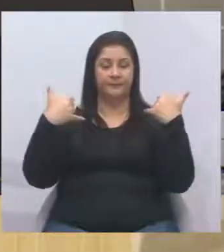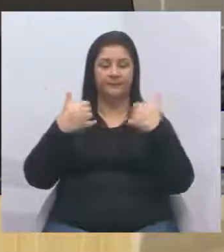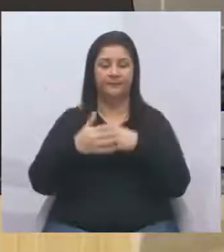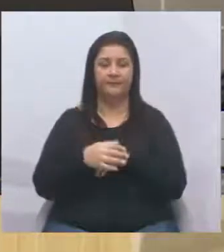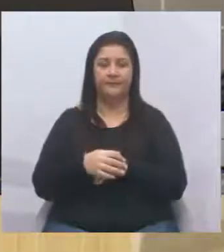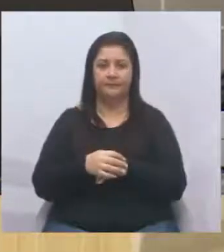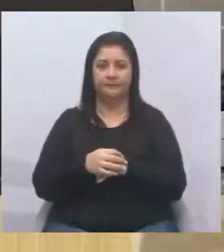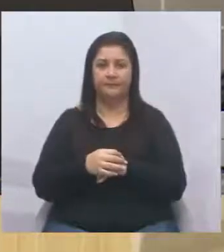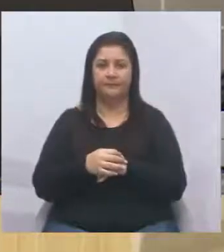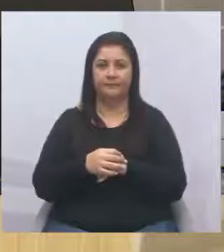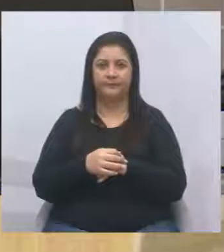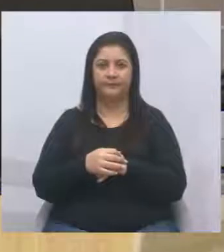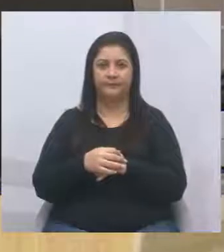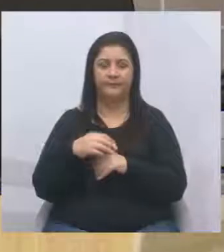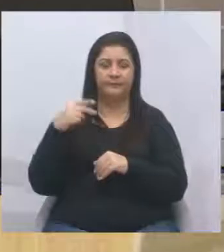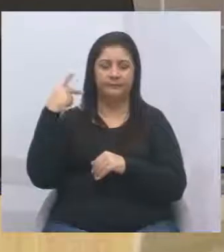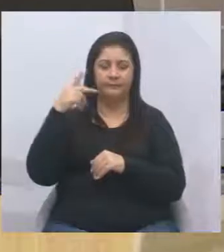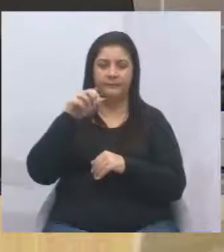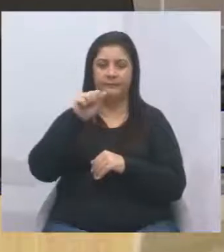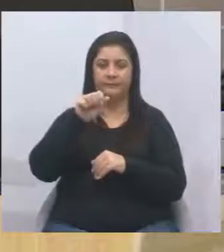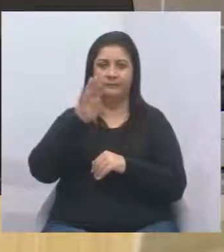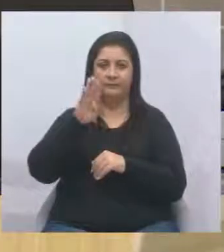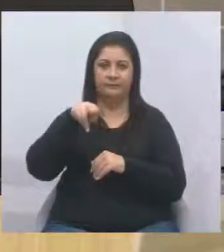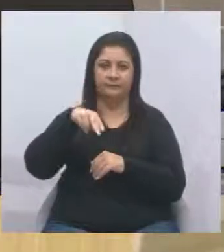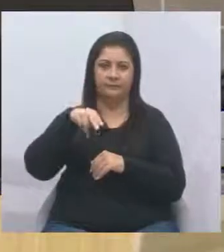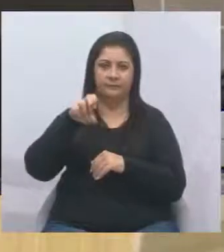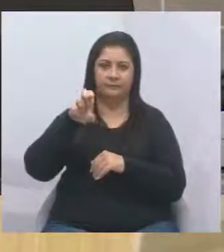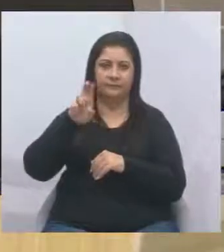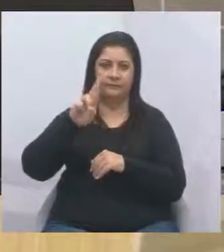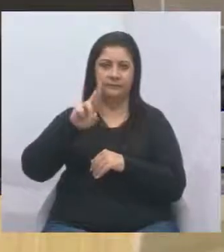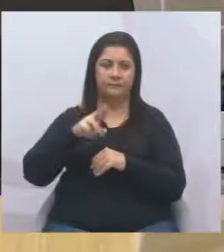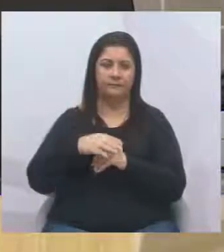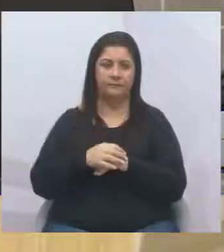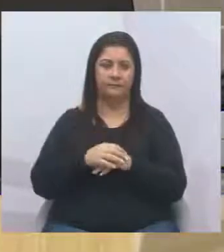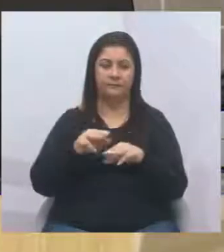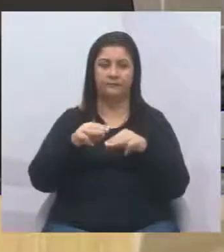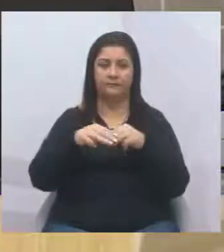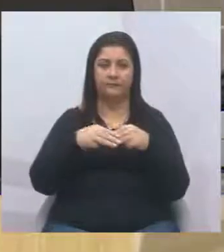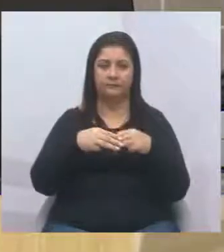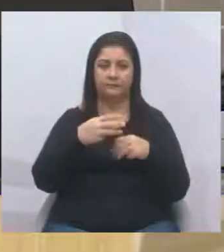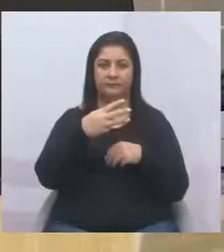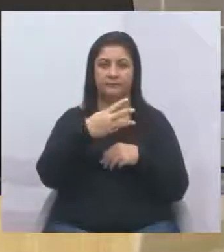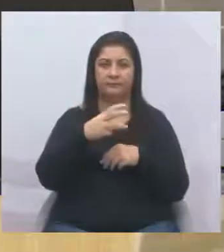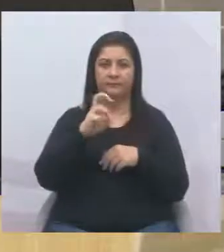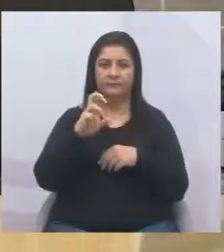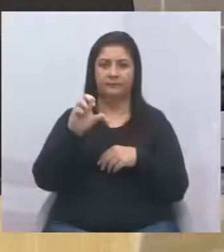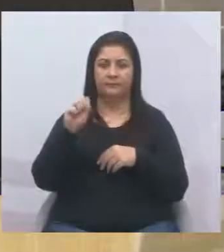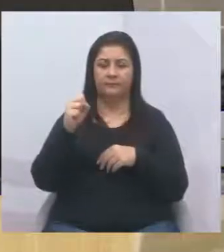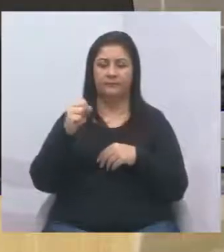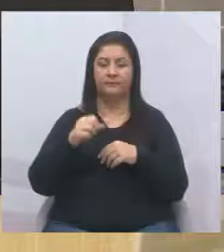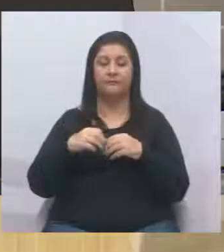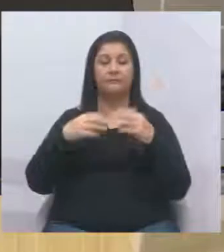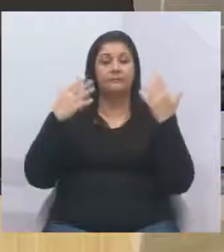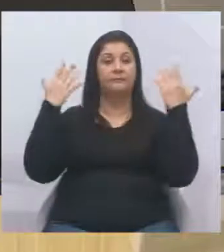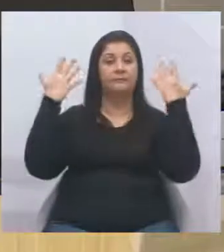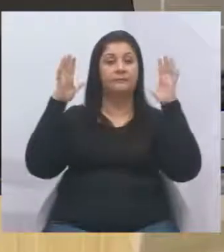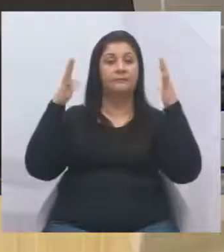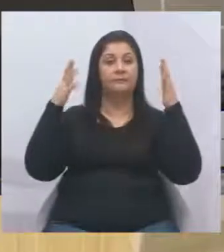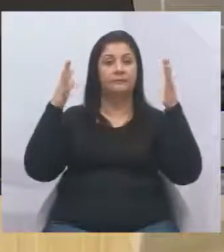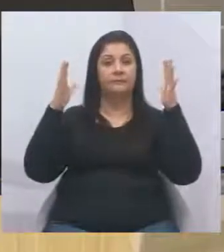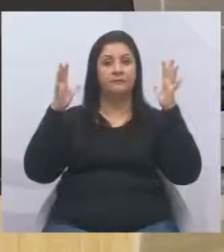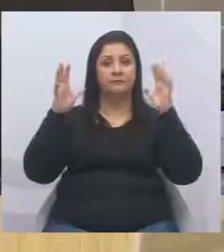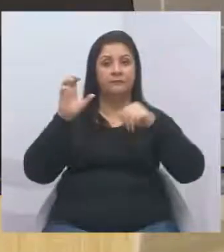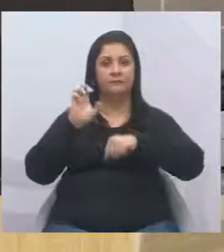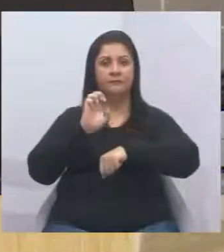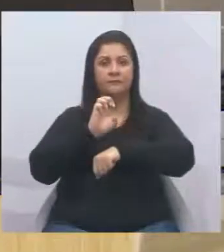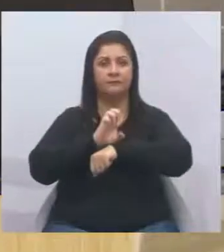17 de agosto. Autoria, vereador Abner de Madureira. Moção 358, moção de aplausos aos estagiários da Câmara Municipal de